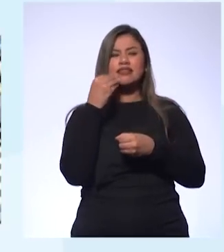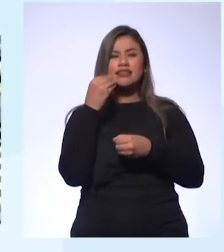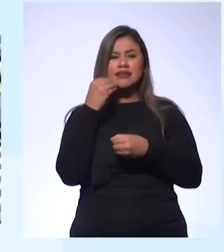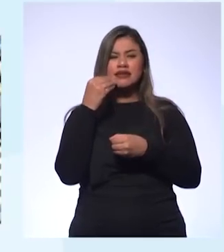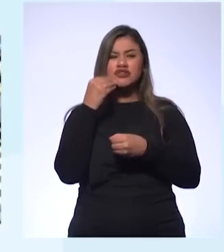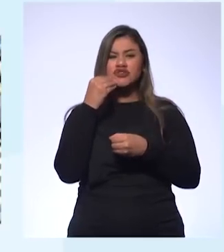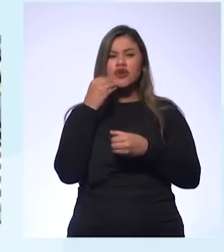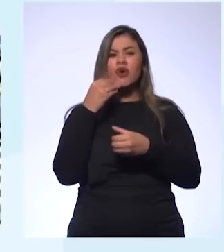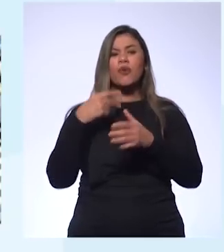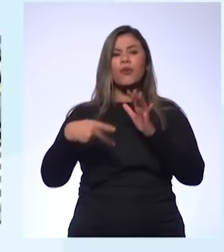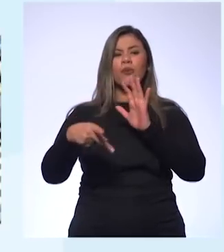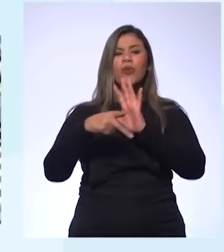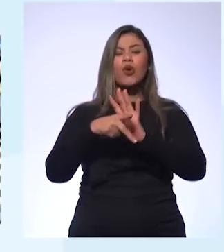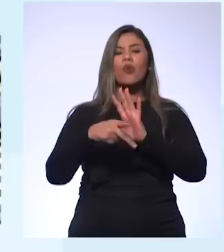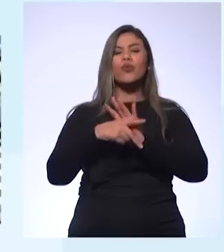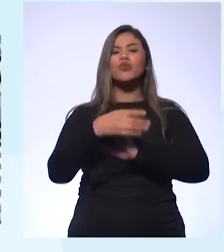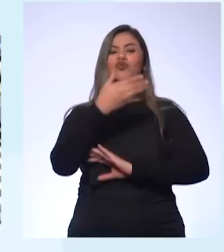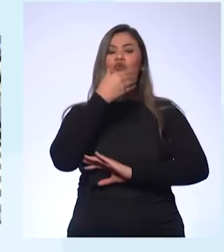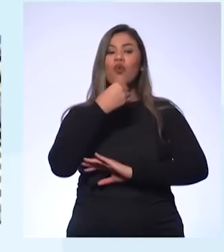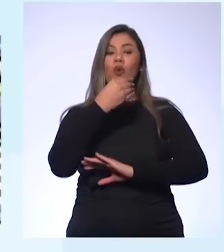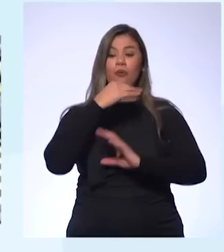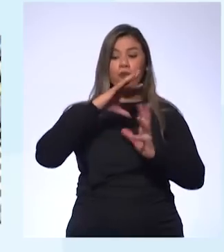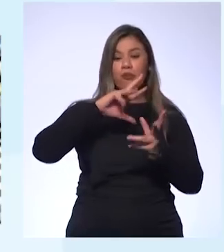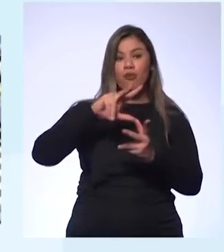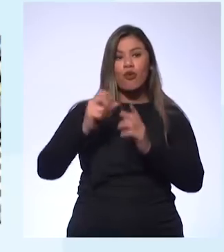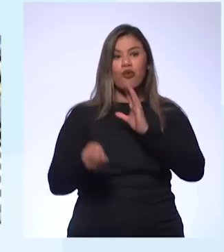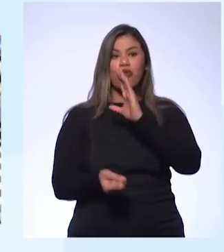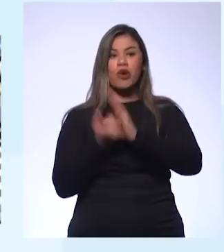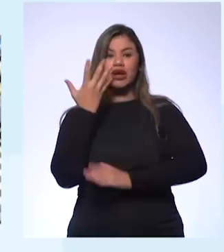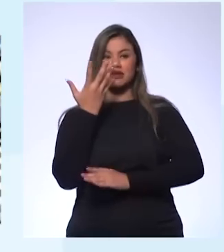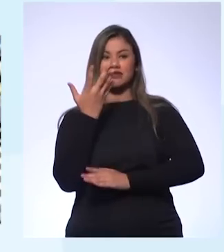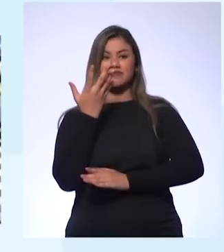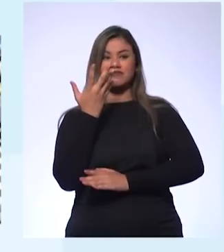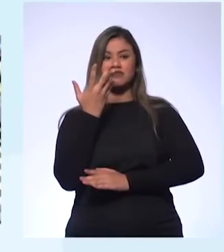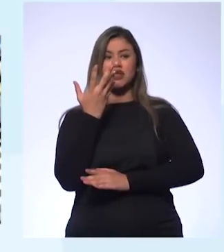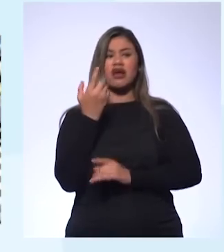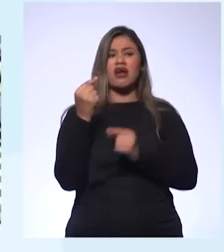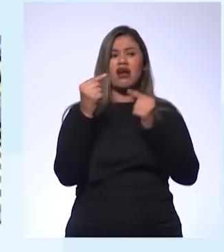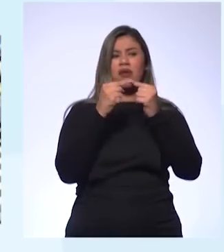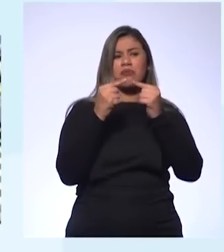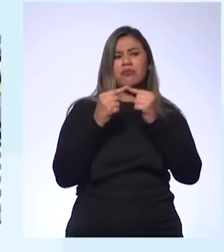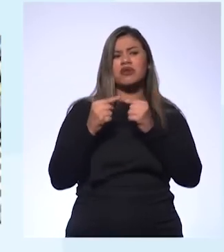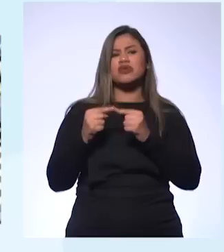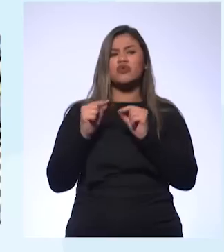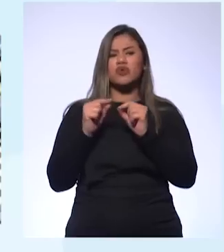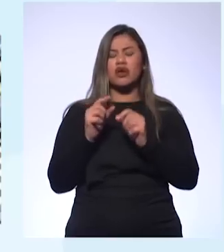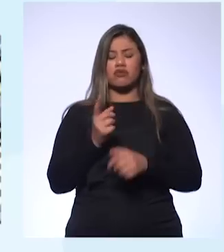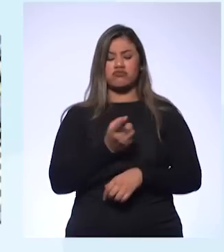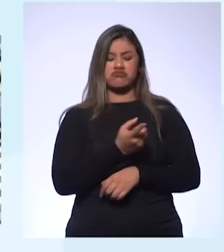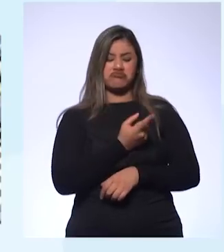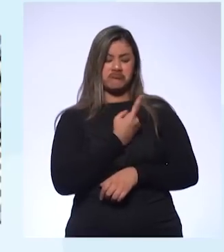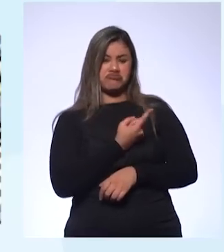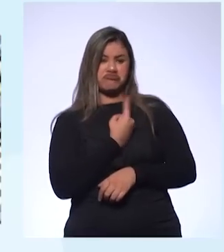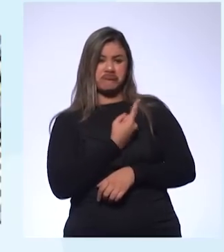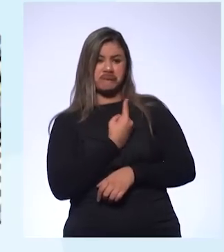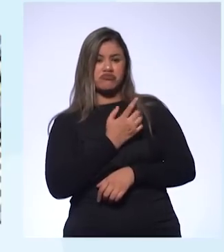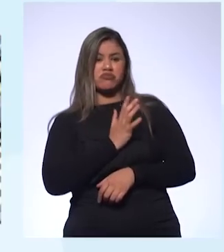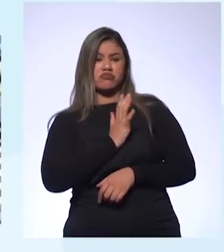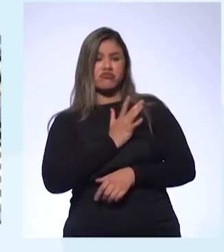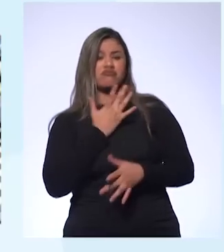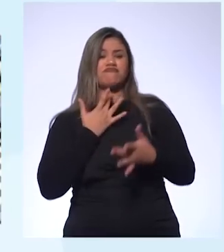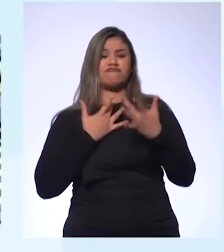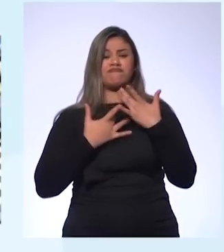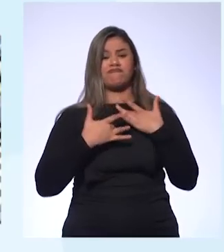mais bem-sucedida do homem de refazer o mundo, em que vive mais de acordo com os desejos do seu coração.